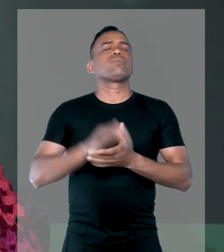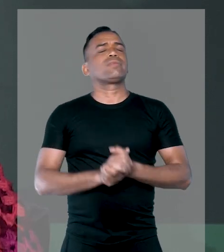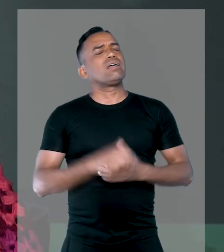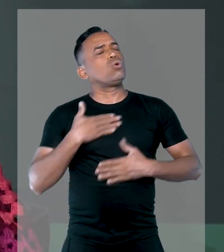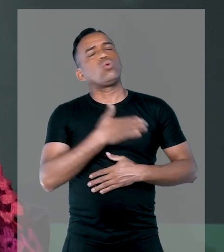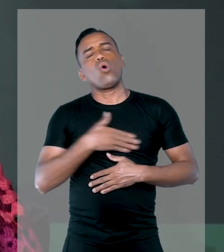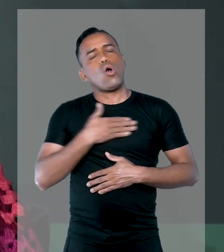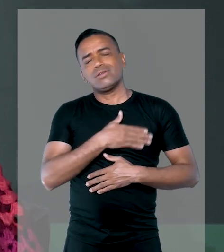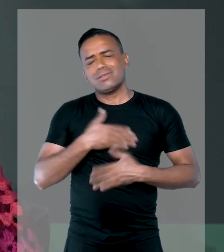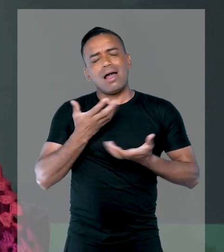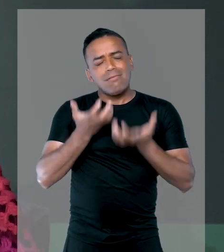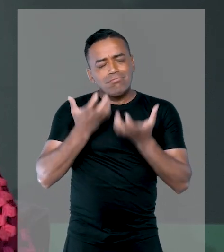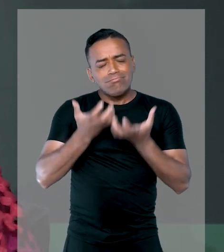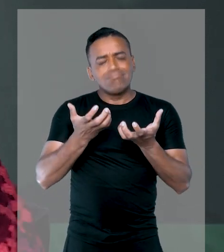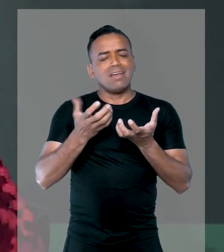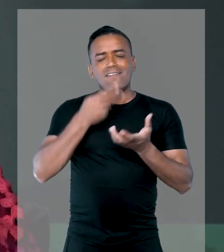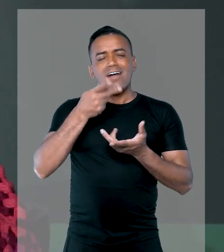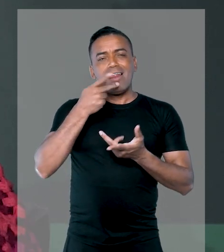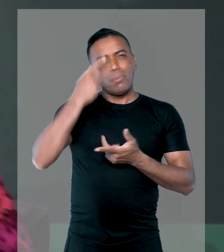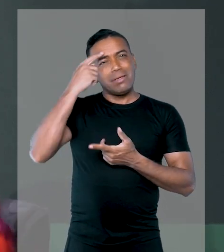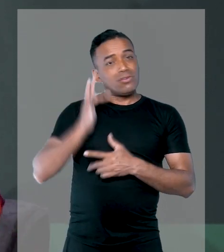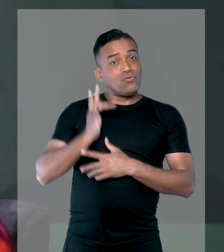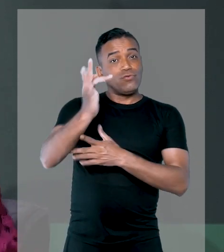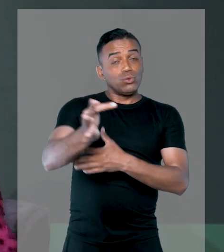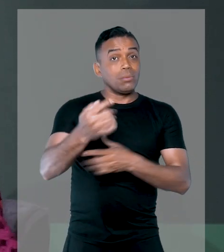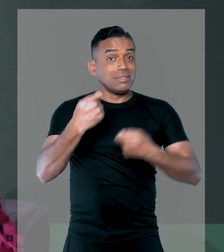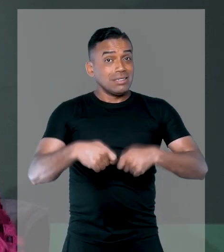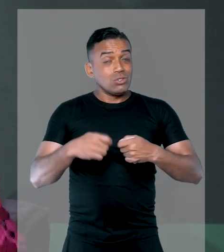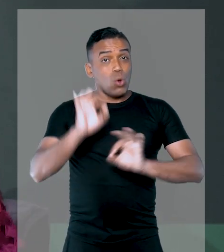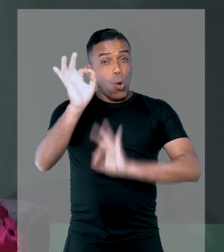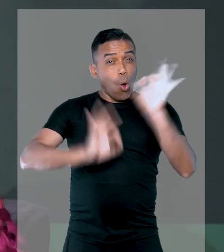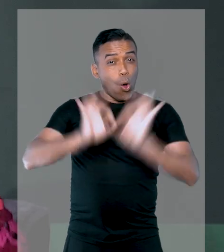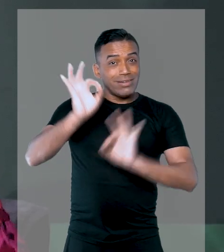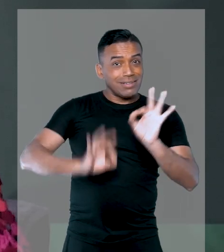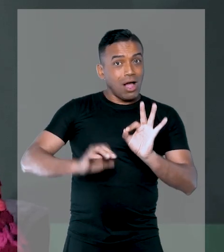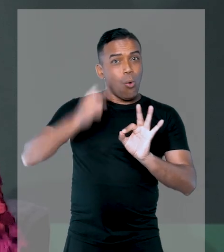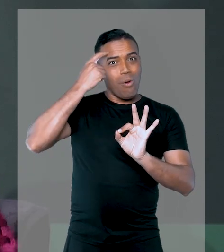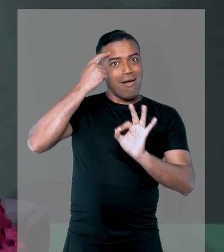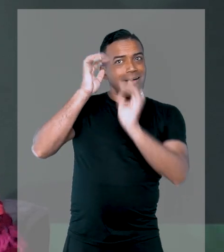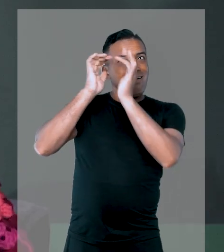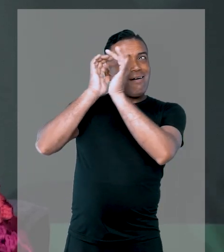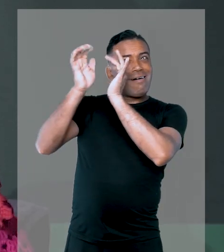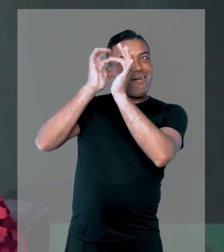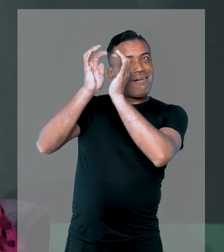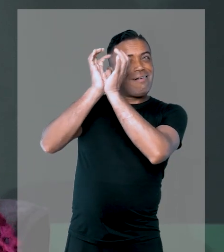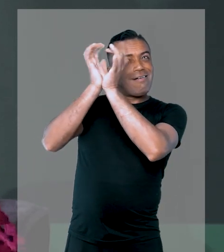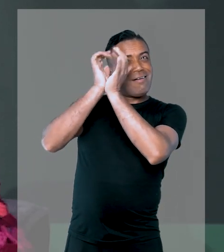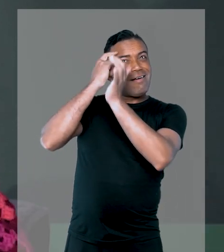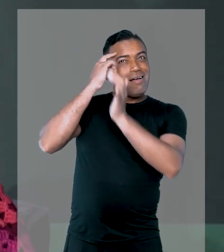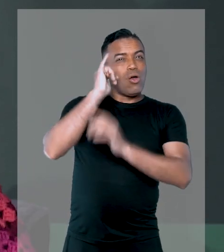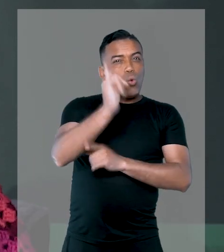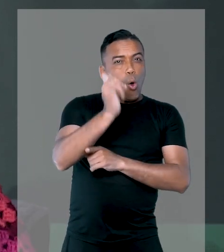falando a respeito do futuro, o que eu preciso me organizar é mais questão de organizar contos na minha